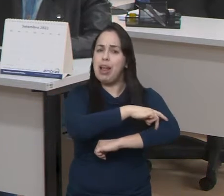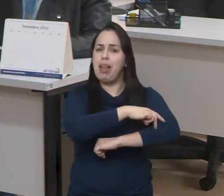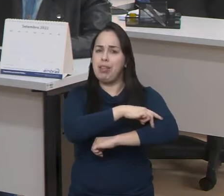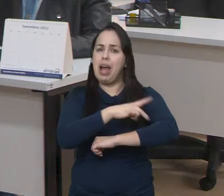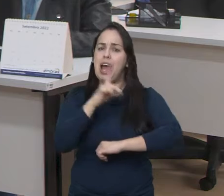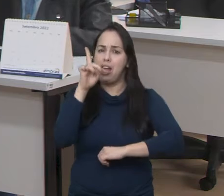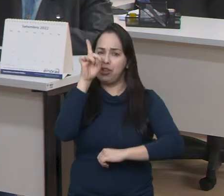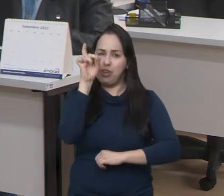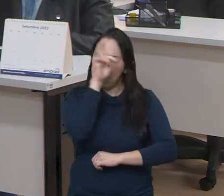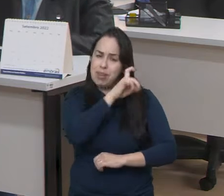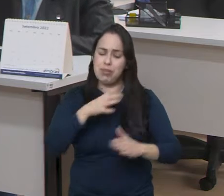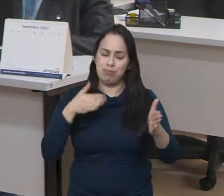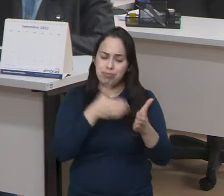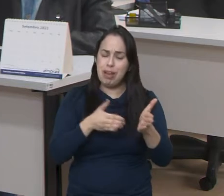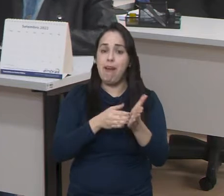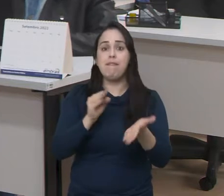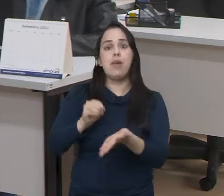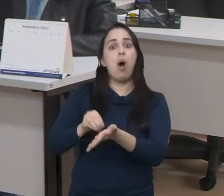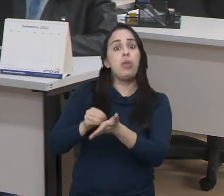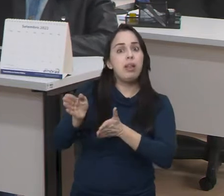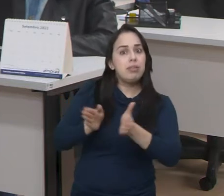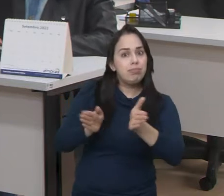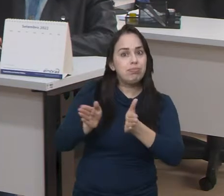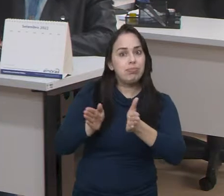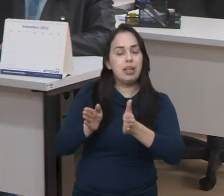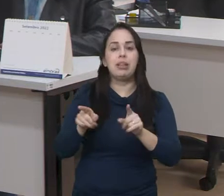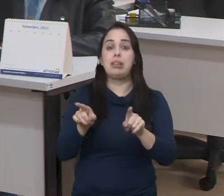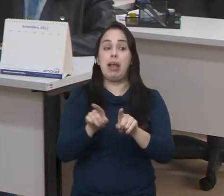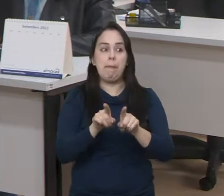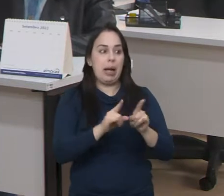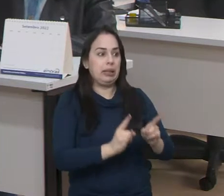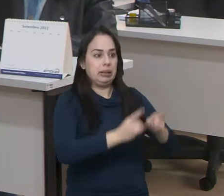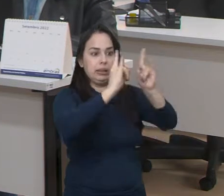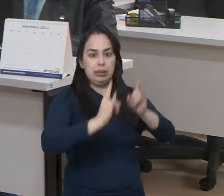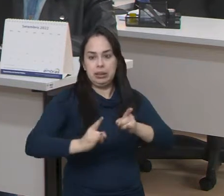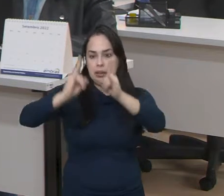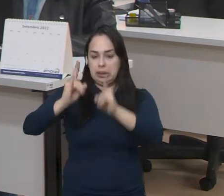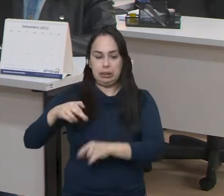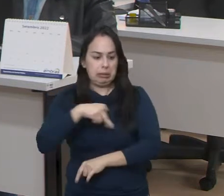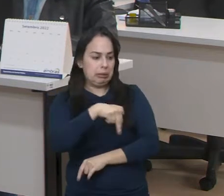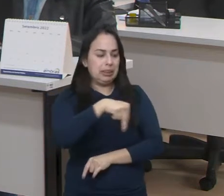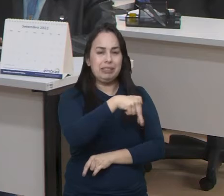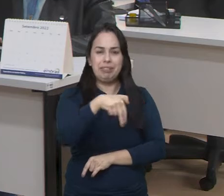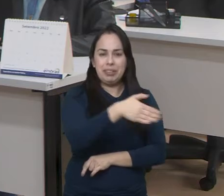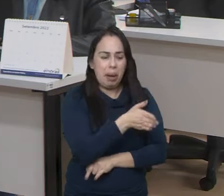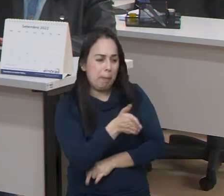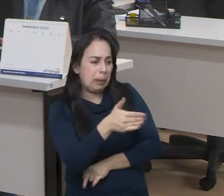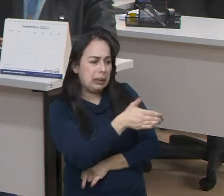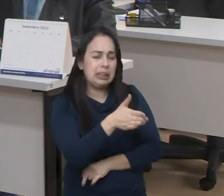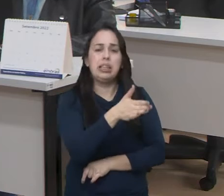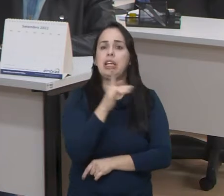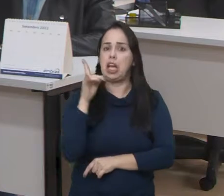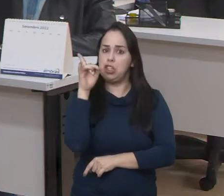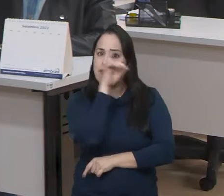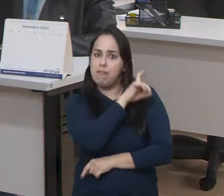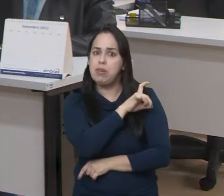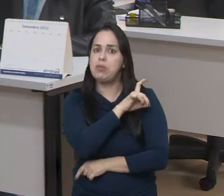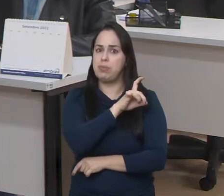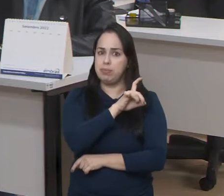cidade. E quem tem alguma deficiência conhece bem os desafios de se locomover nas ruas e espaços públicos, né? Além da falta